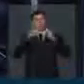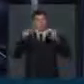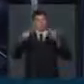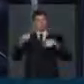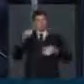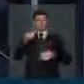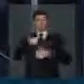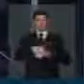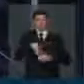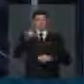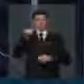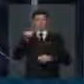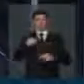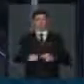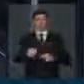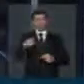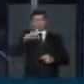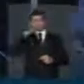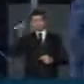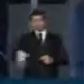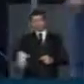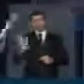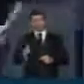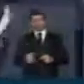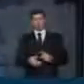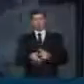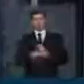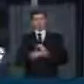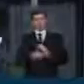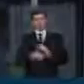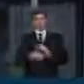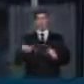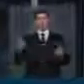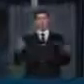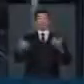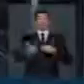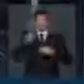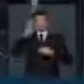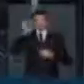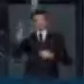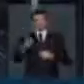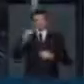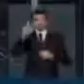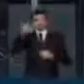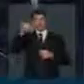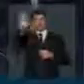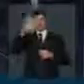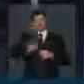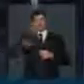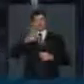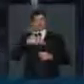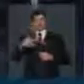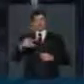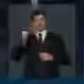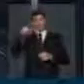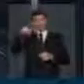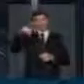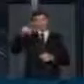campanha eleitoral. Nós denunciamos dessa tribuna. E mais do que nunca, a Agência Nacional de